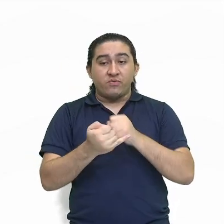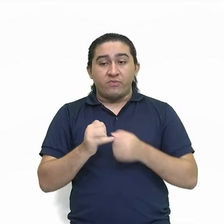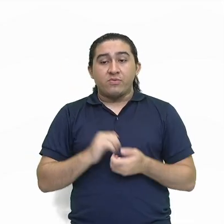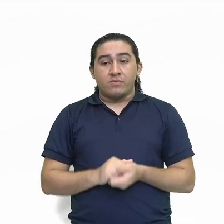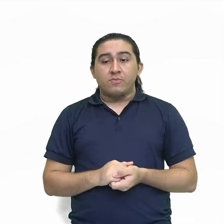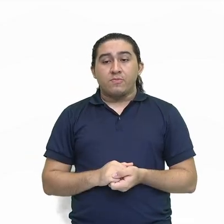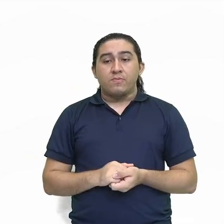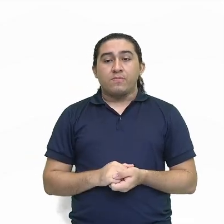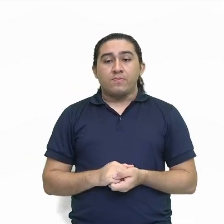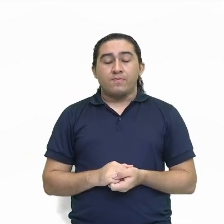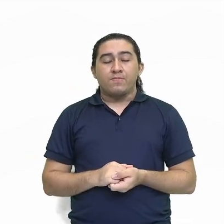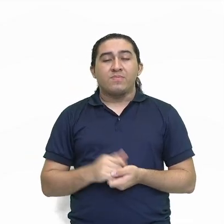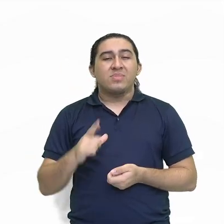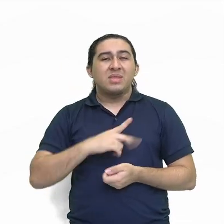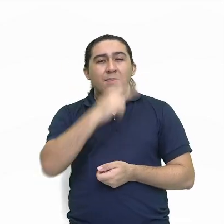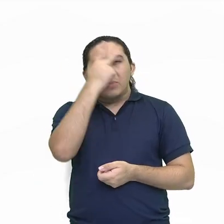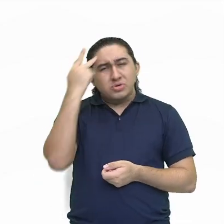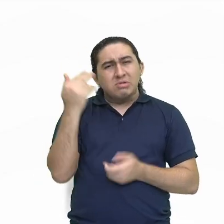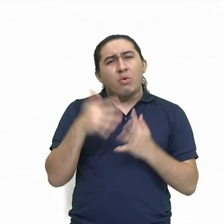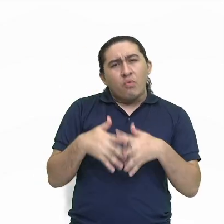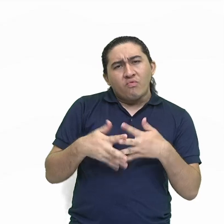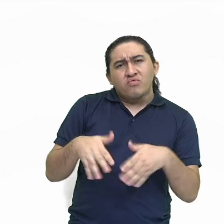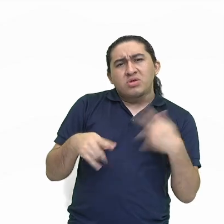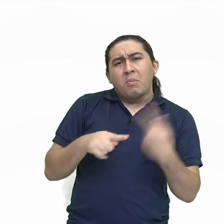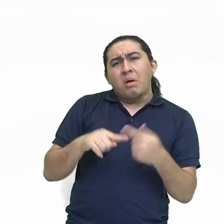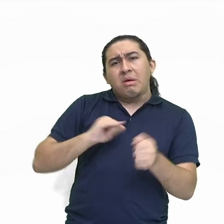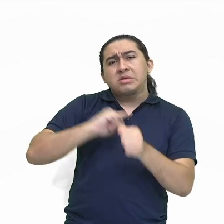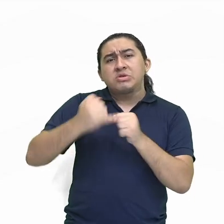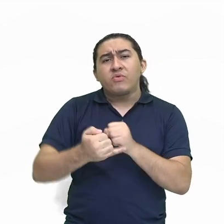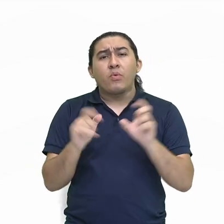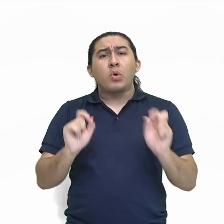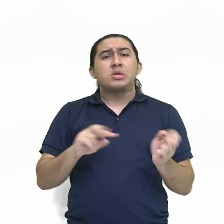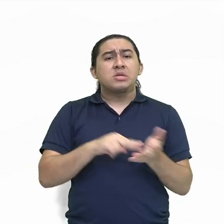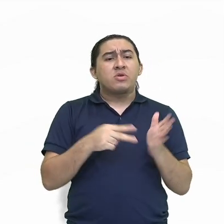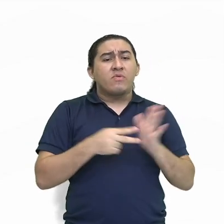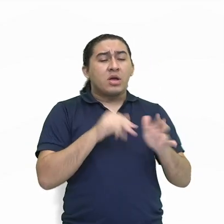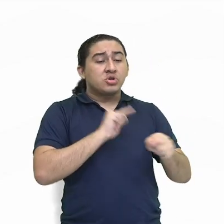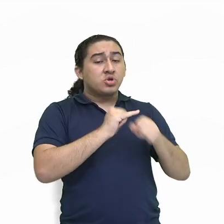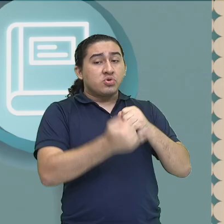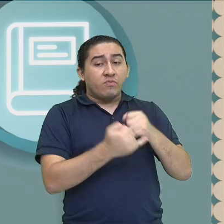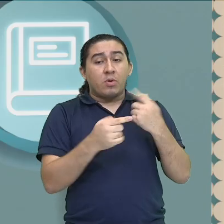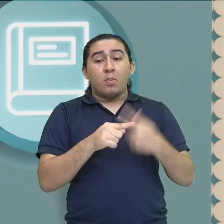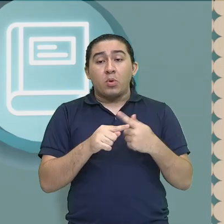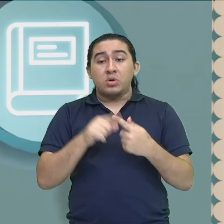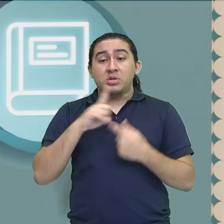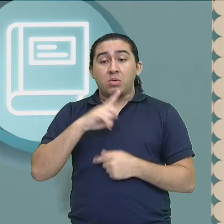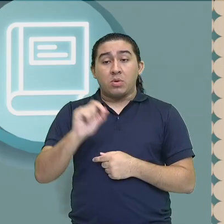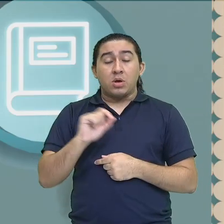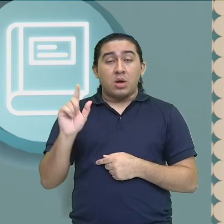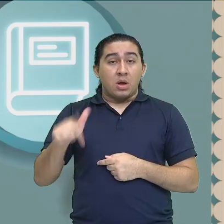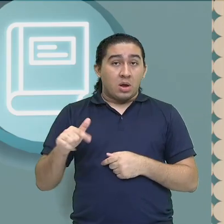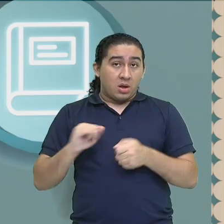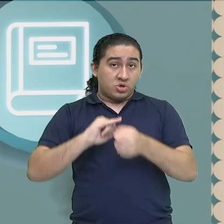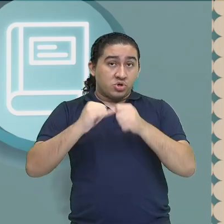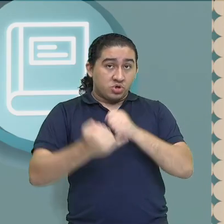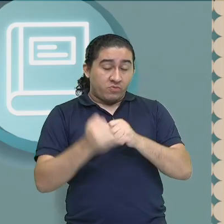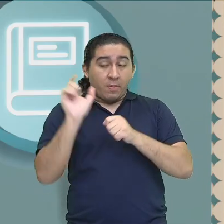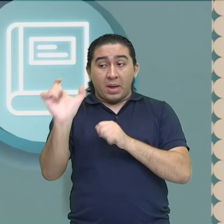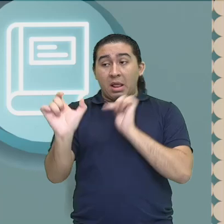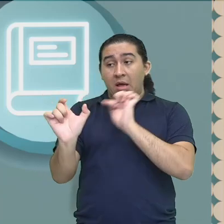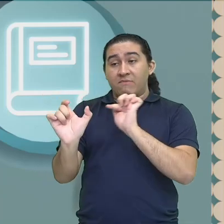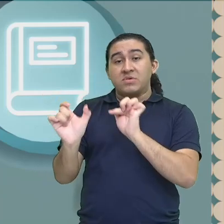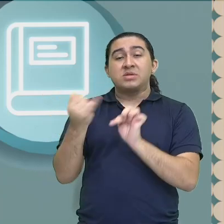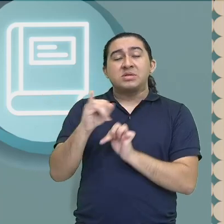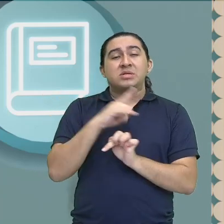Tá? Porque tem gente que não entende por que é adjetiva. Por que é adjetiva? Porque ela vai ter este valor de adjetiva. Quando eu